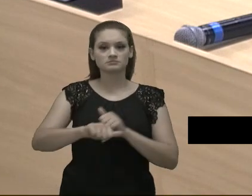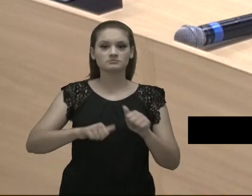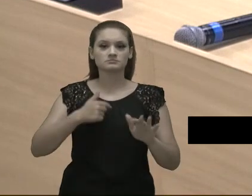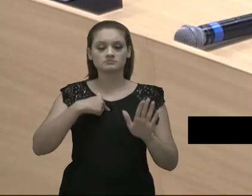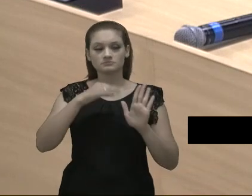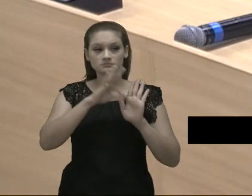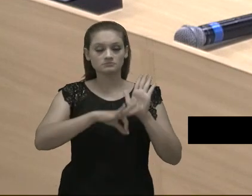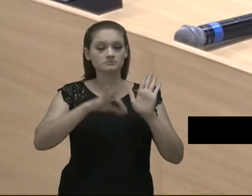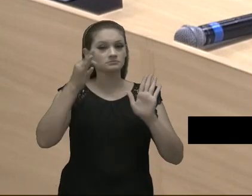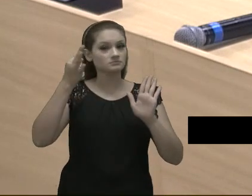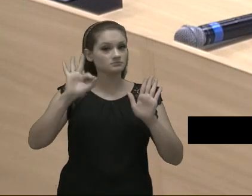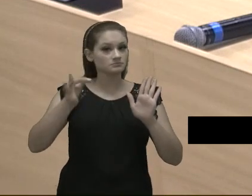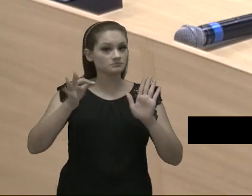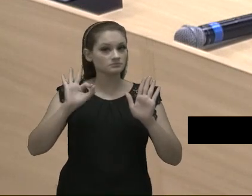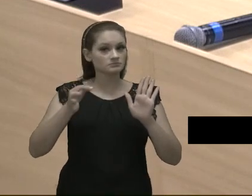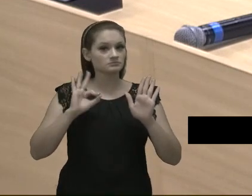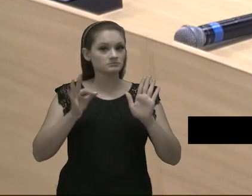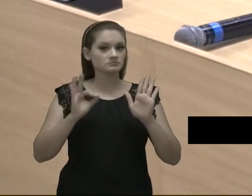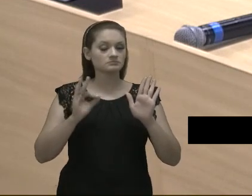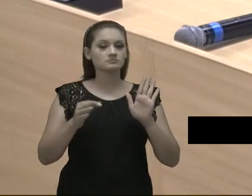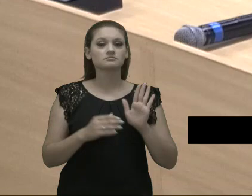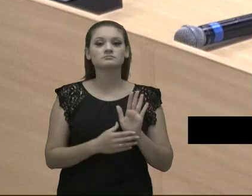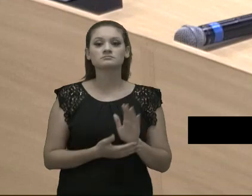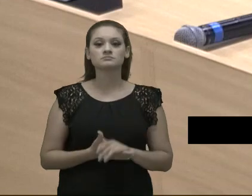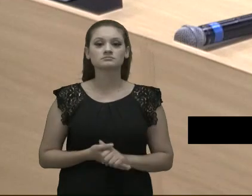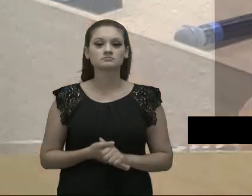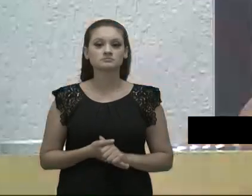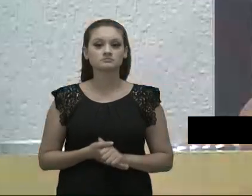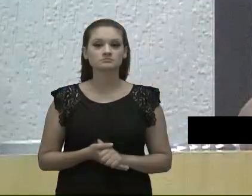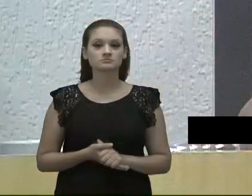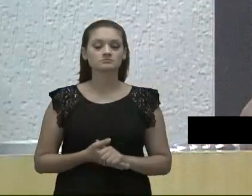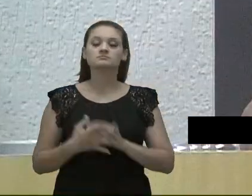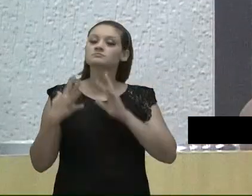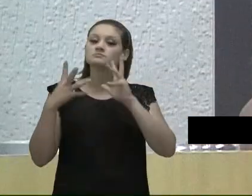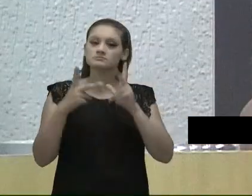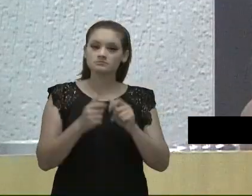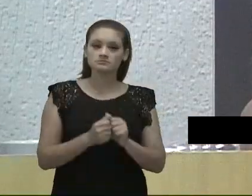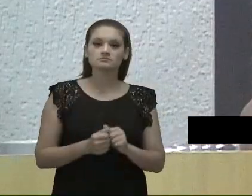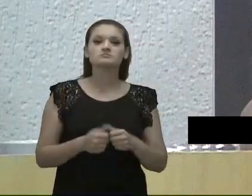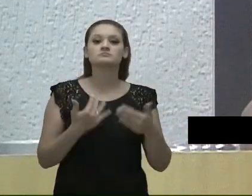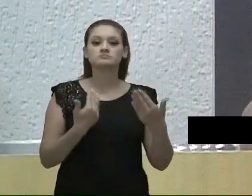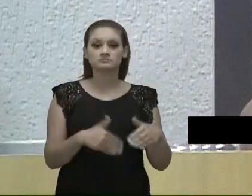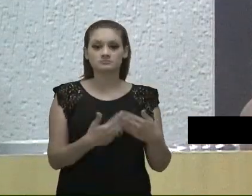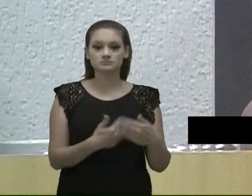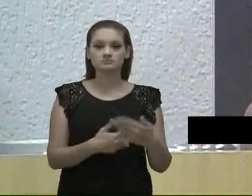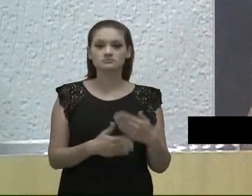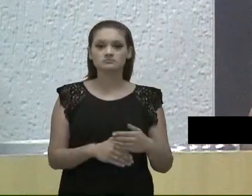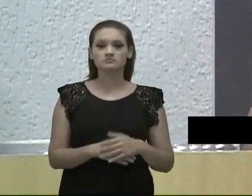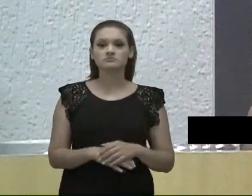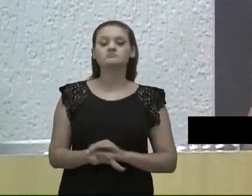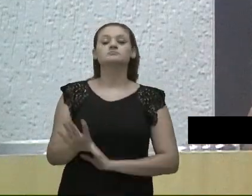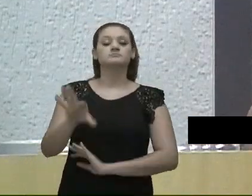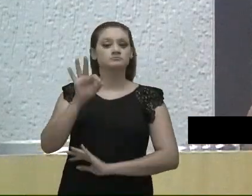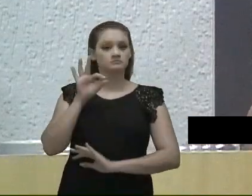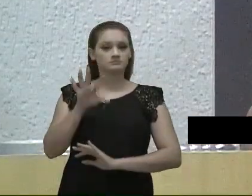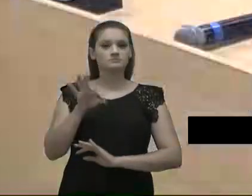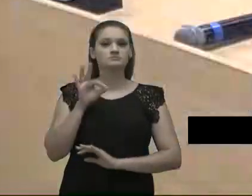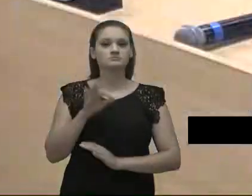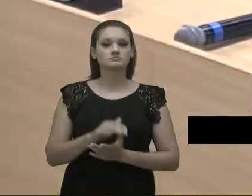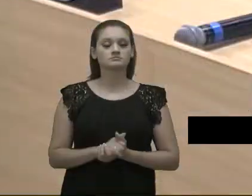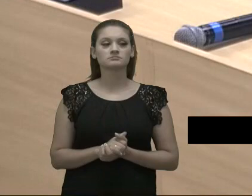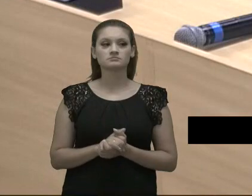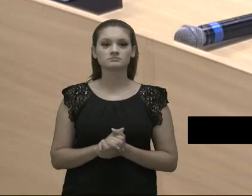pelo cadastro reserva que está lá em sequencial. Ou seja, todos que fizeram o processo seletivo é que estão sendo chamados.